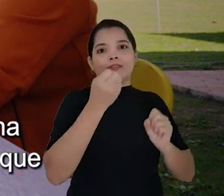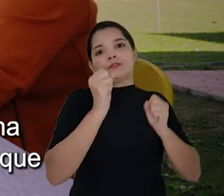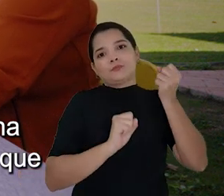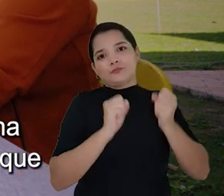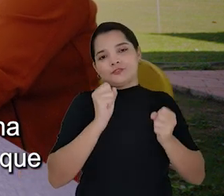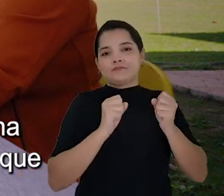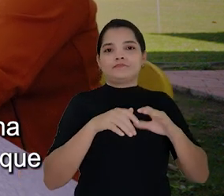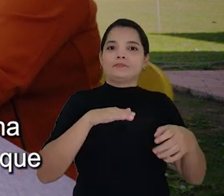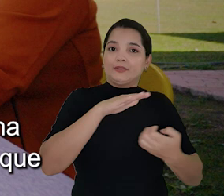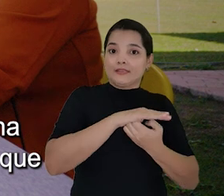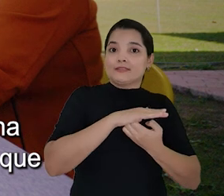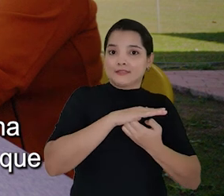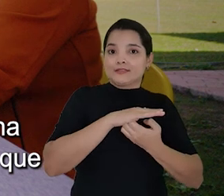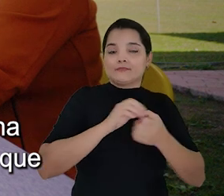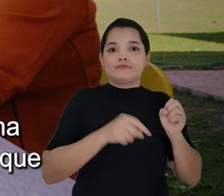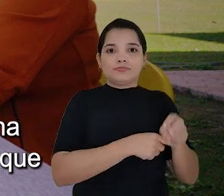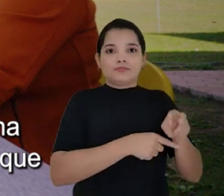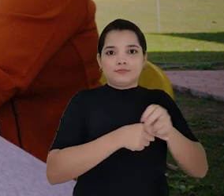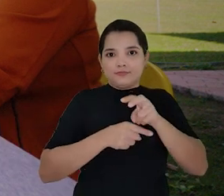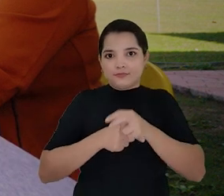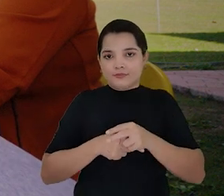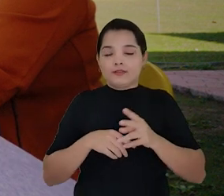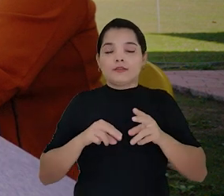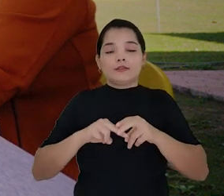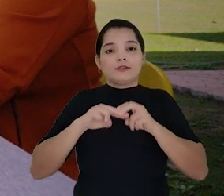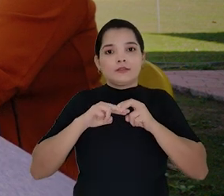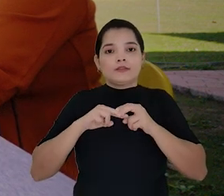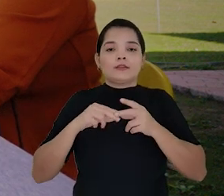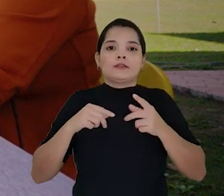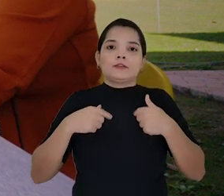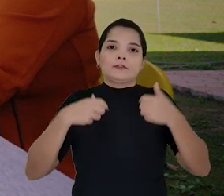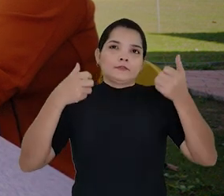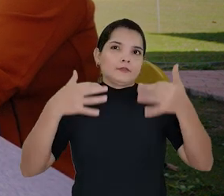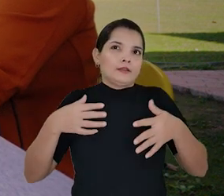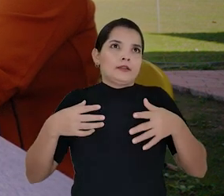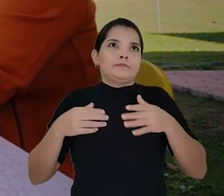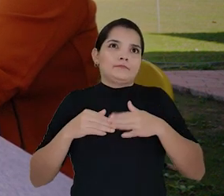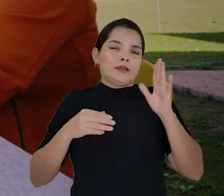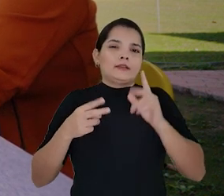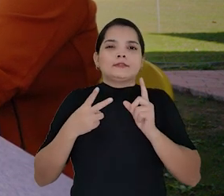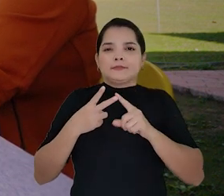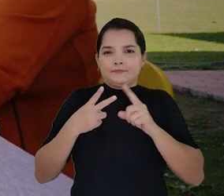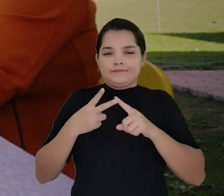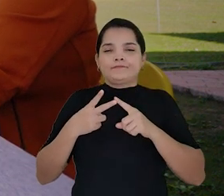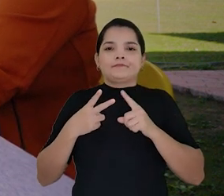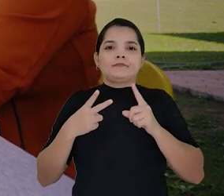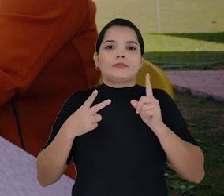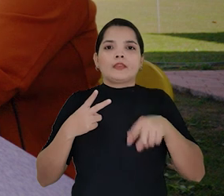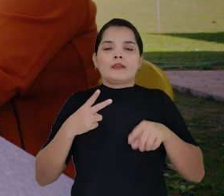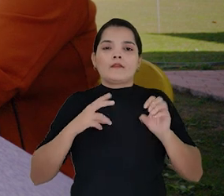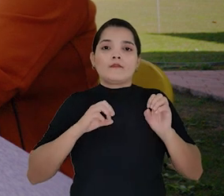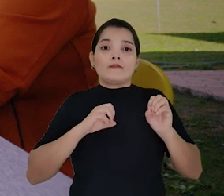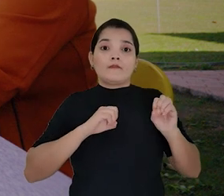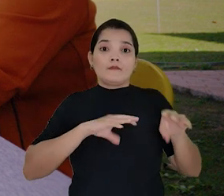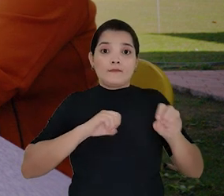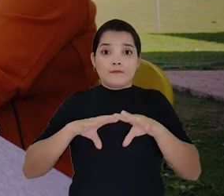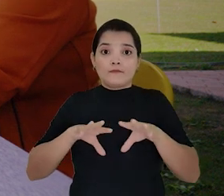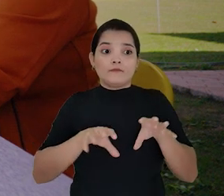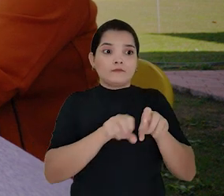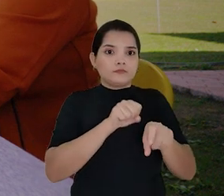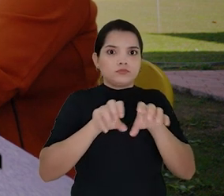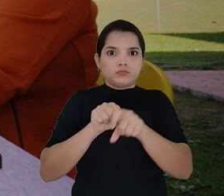nas empresas então um segundo ponto que eu poderia colocar além do acesso à educação de qualidade é que a formação